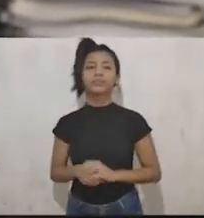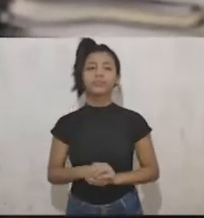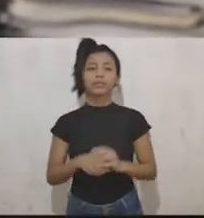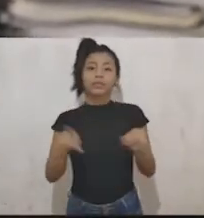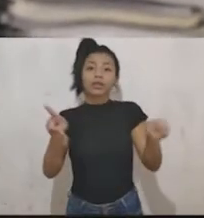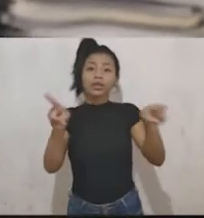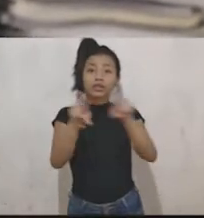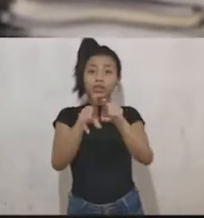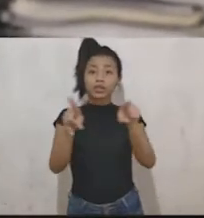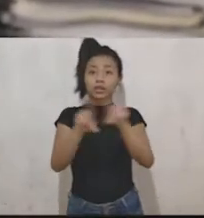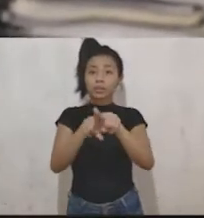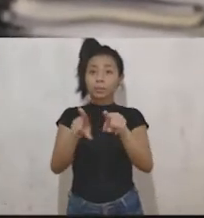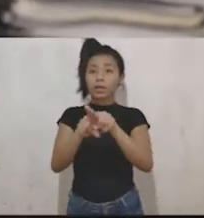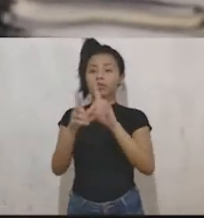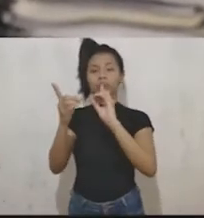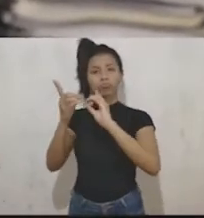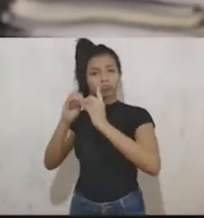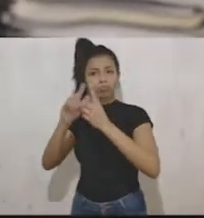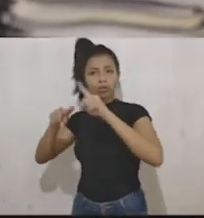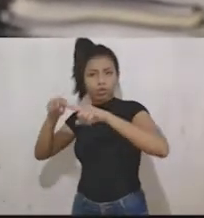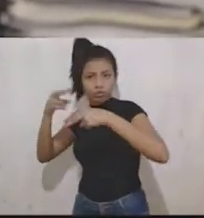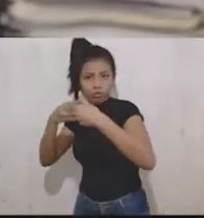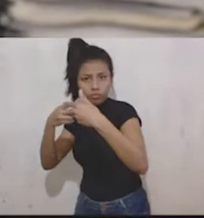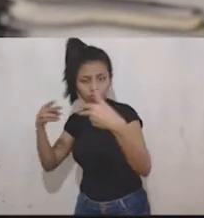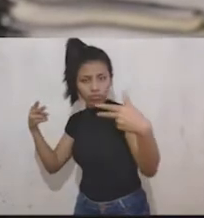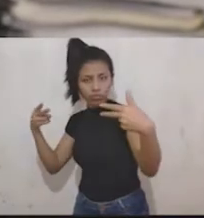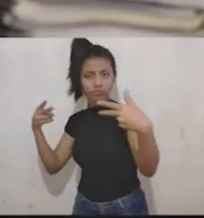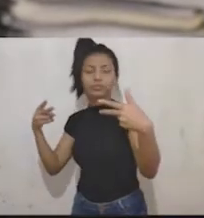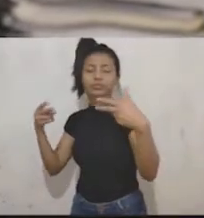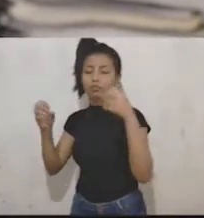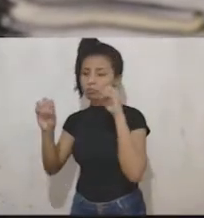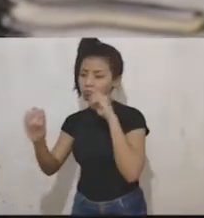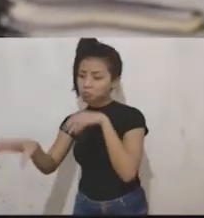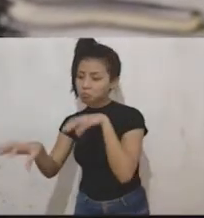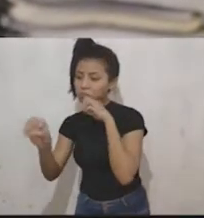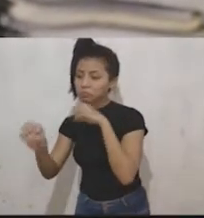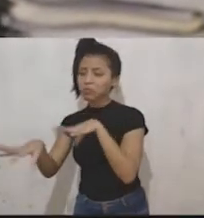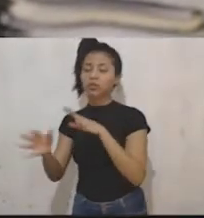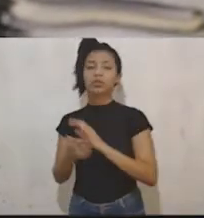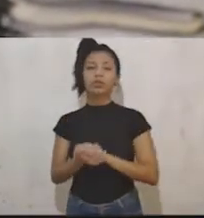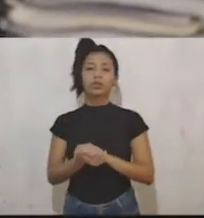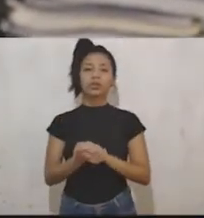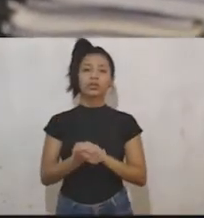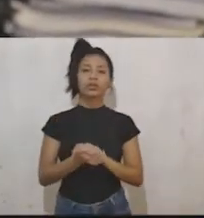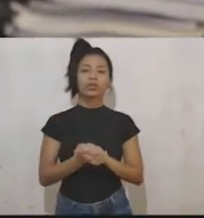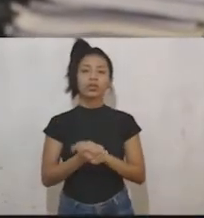jogos educacionais, utilizamos outros recursos